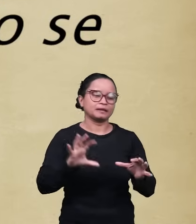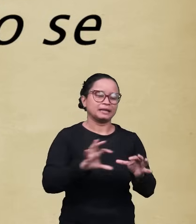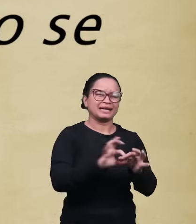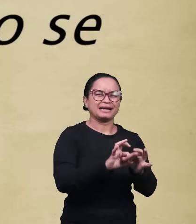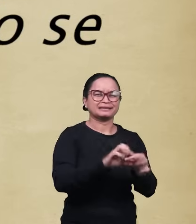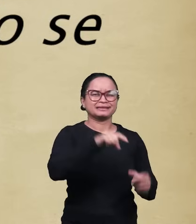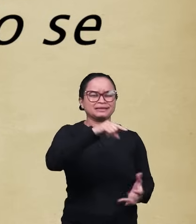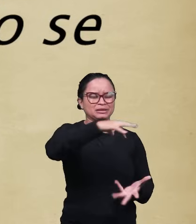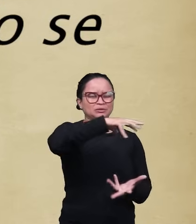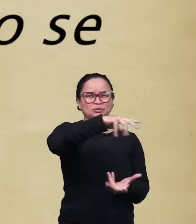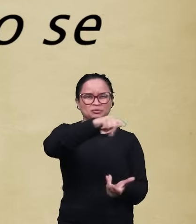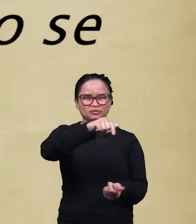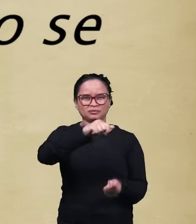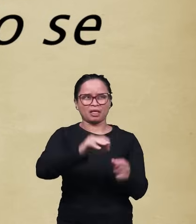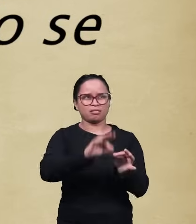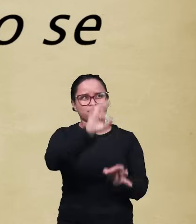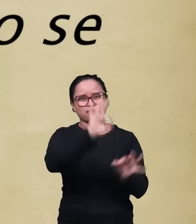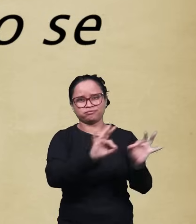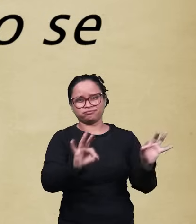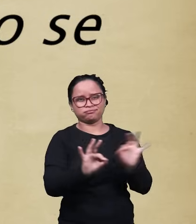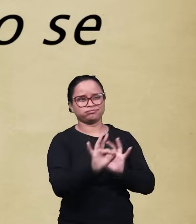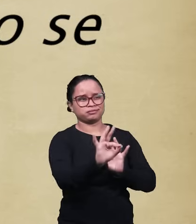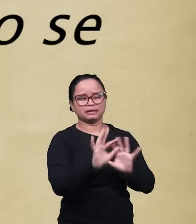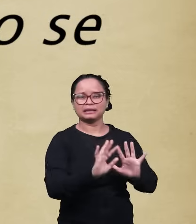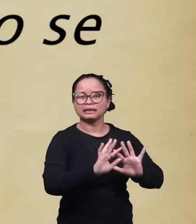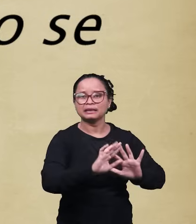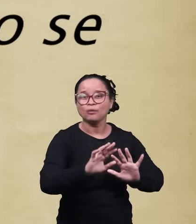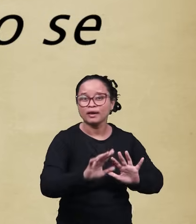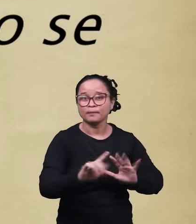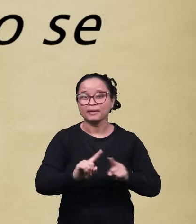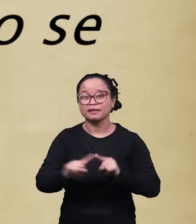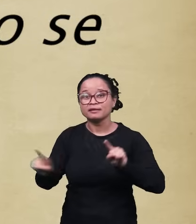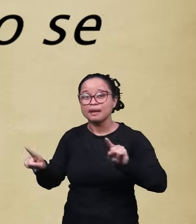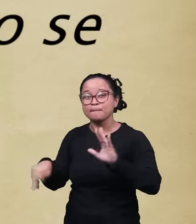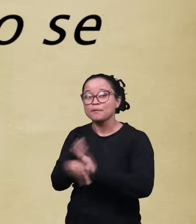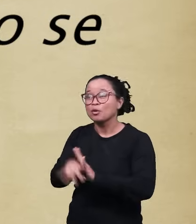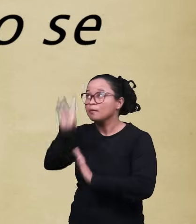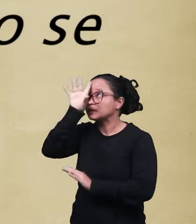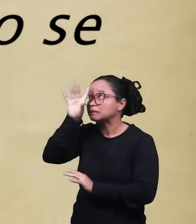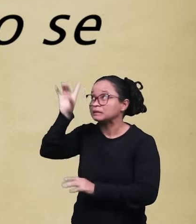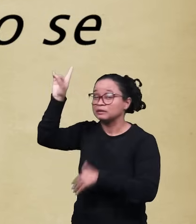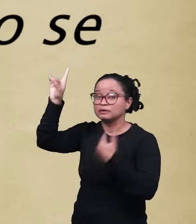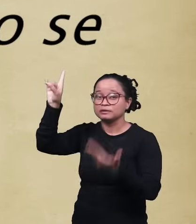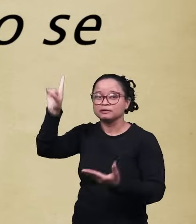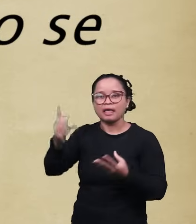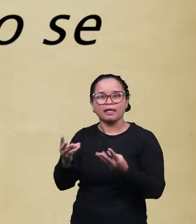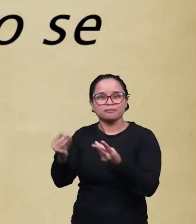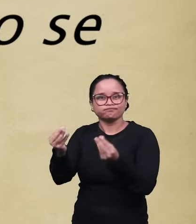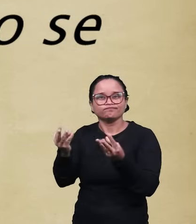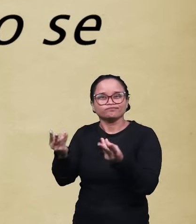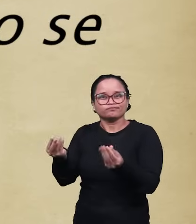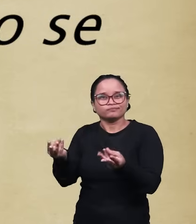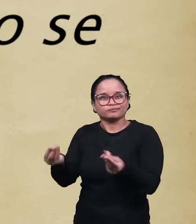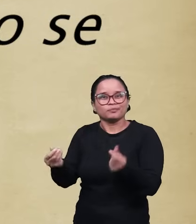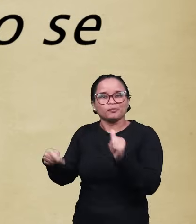às medidas desse universo. É viver algo que vem de Deus. É o que o pastor Alex citou. É a substância de